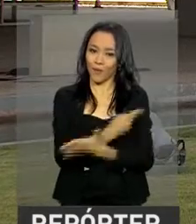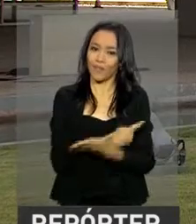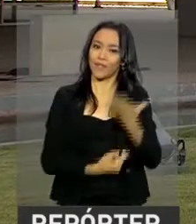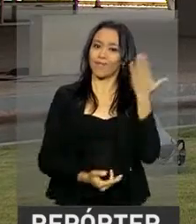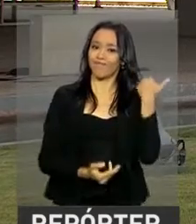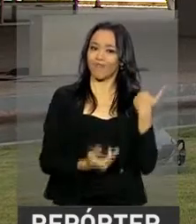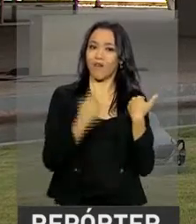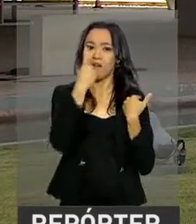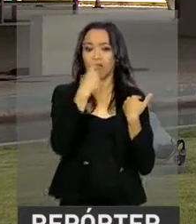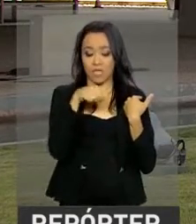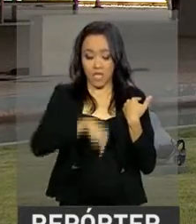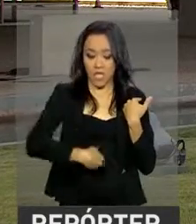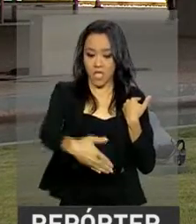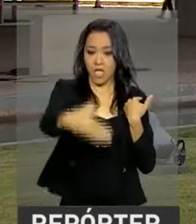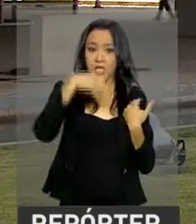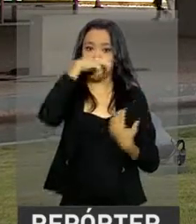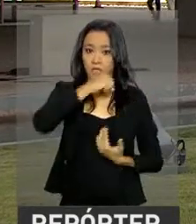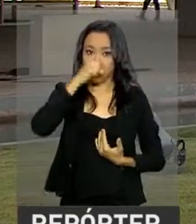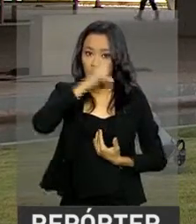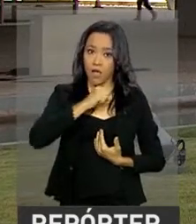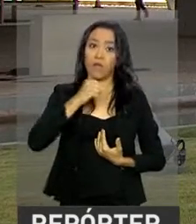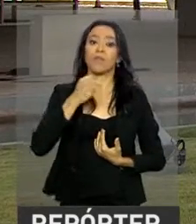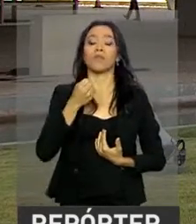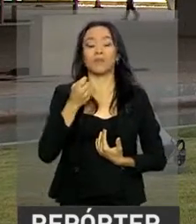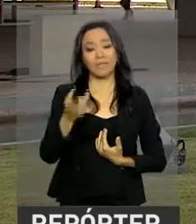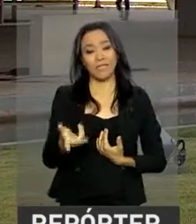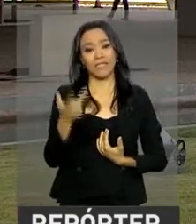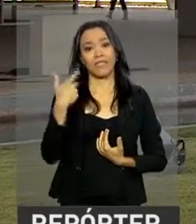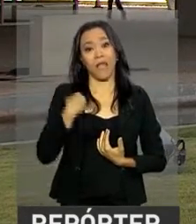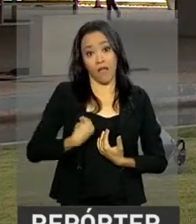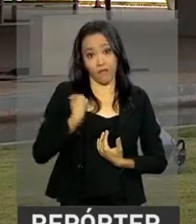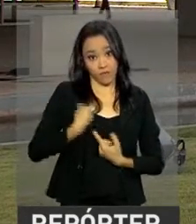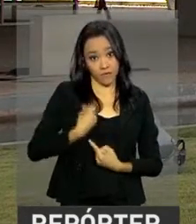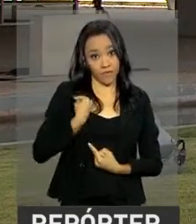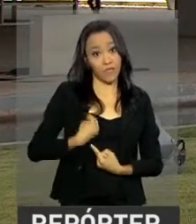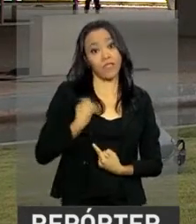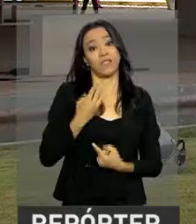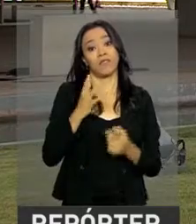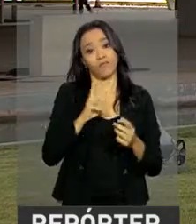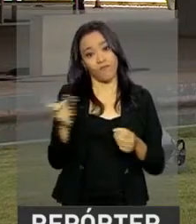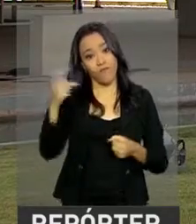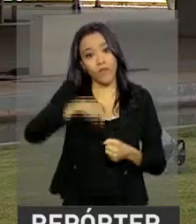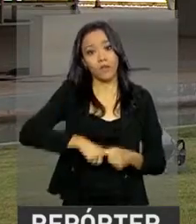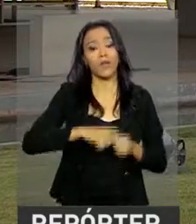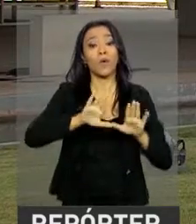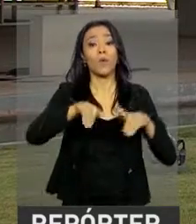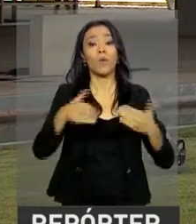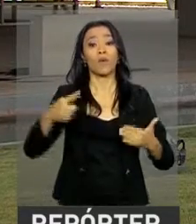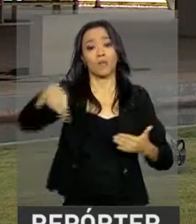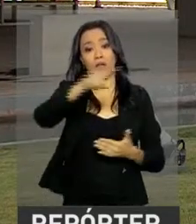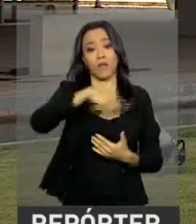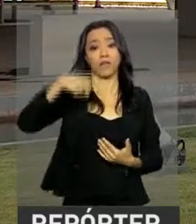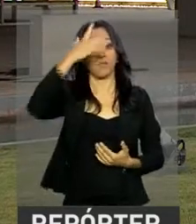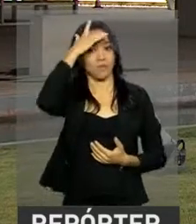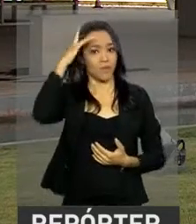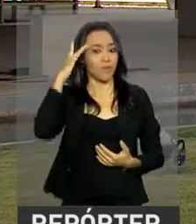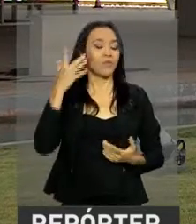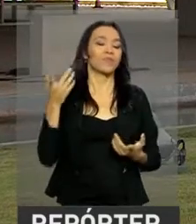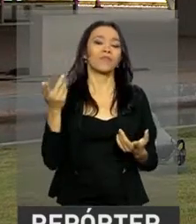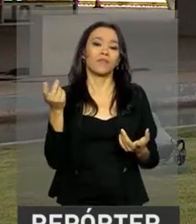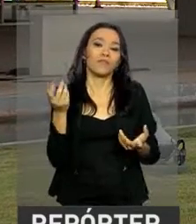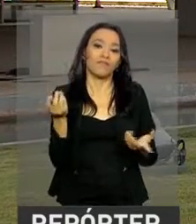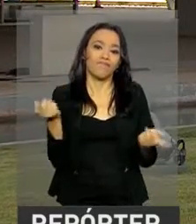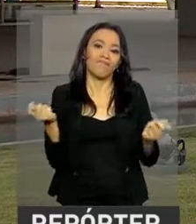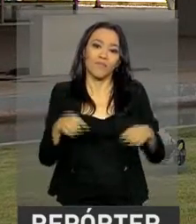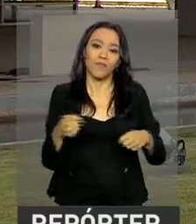sábado. Ele ressaltou aí que a normalidade da vida só será retomada quando essas pessoas que foram afetadas elas puderem